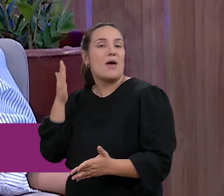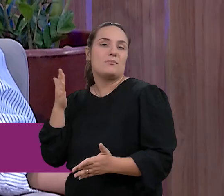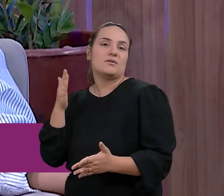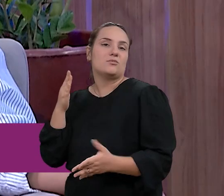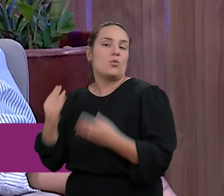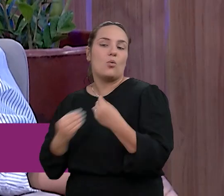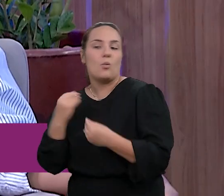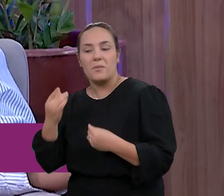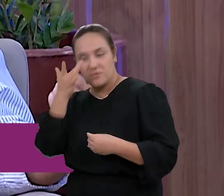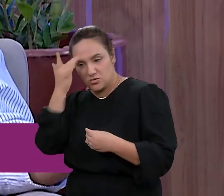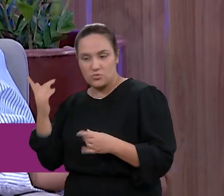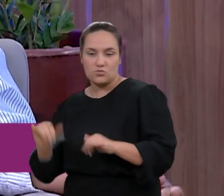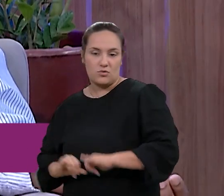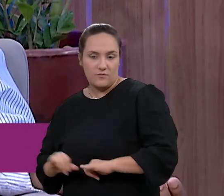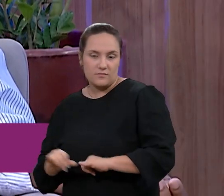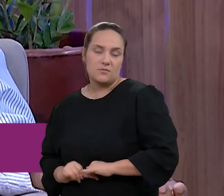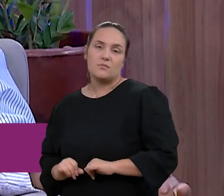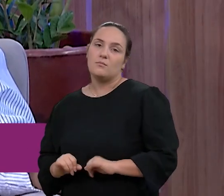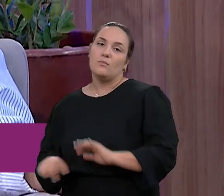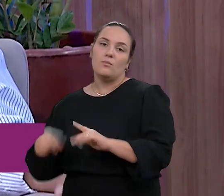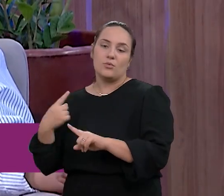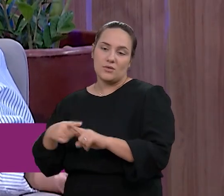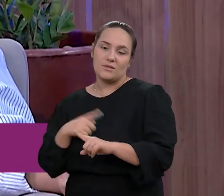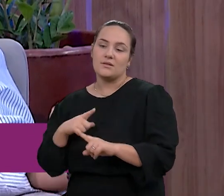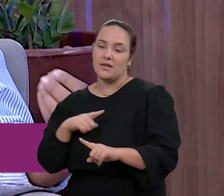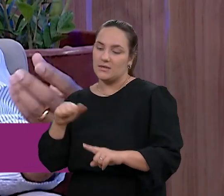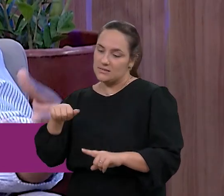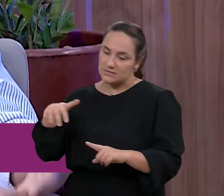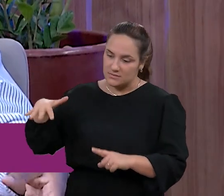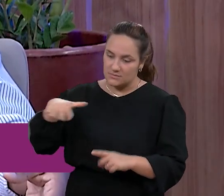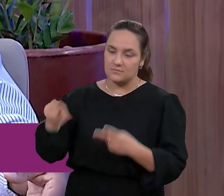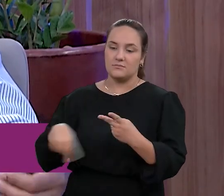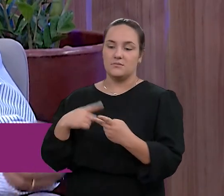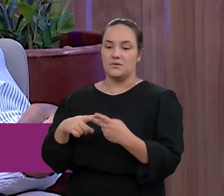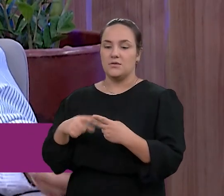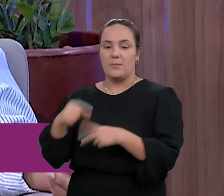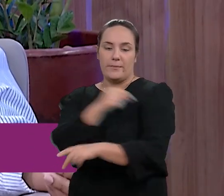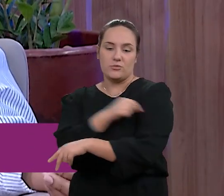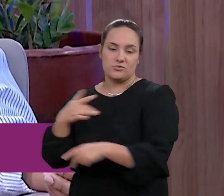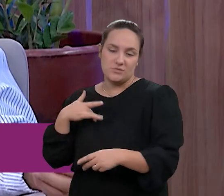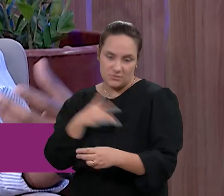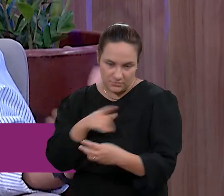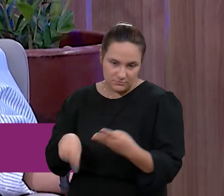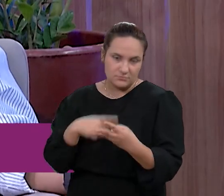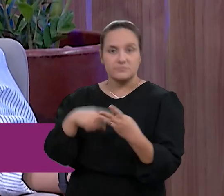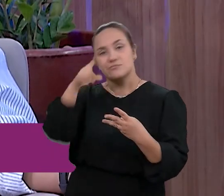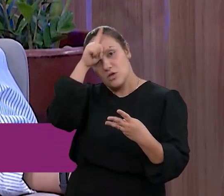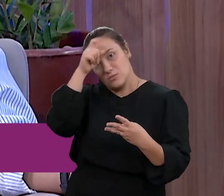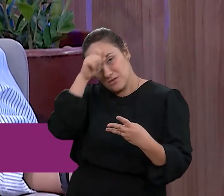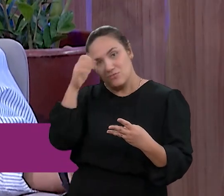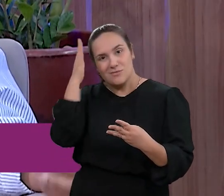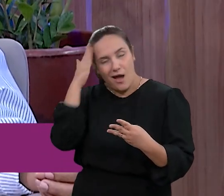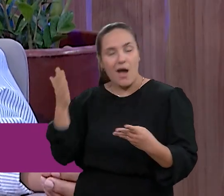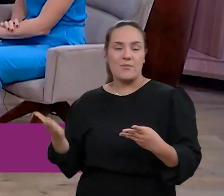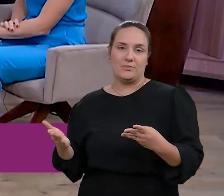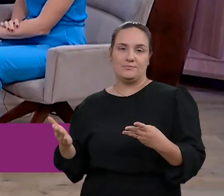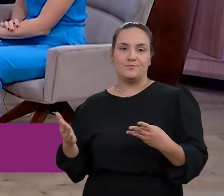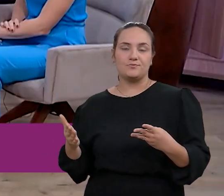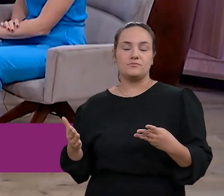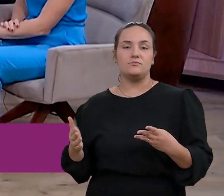importantíssimo sobre essas situações seja nos centros de referência de assistência social nas unidades básicas de saúde nos hospitais né